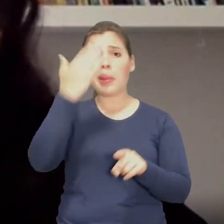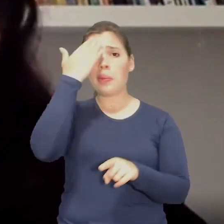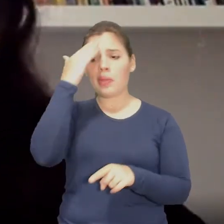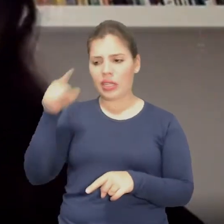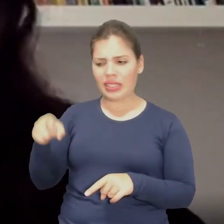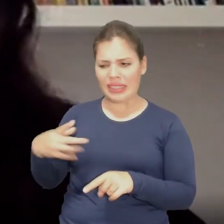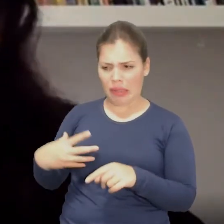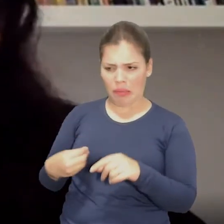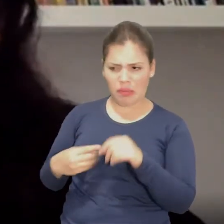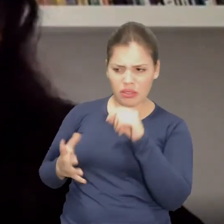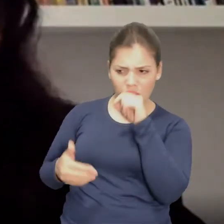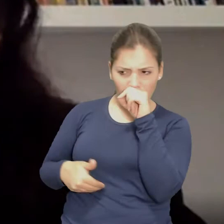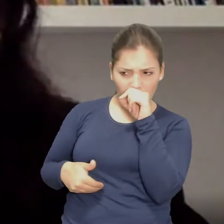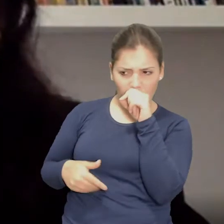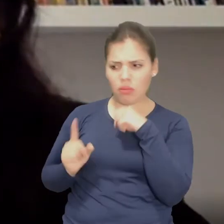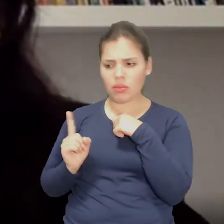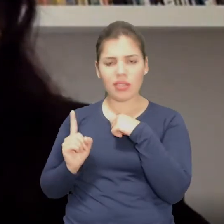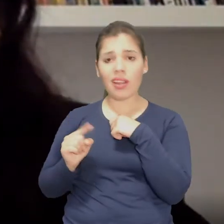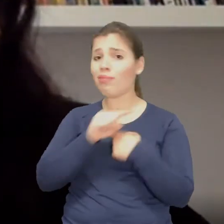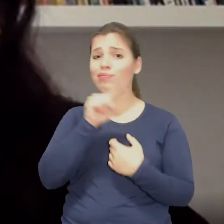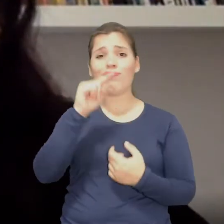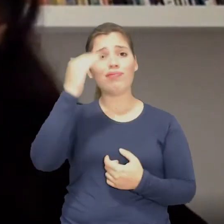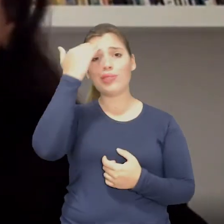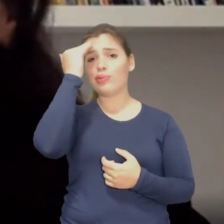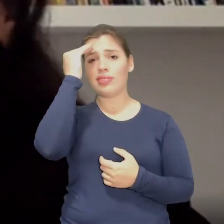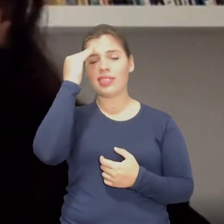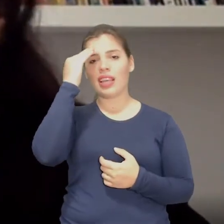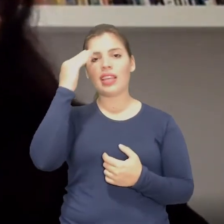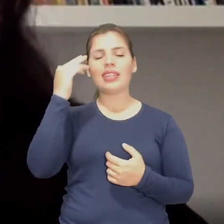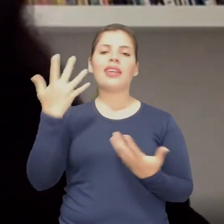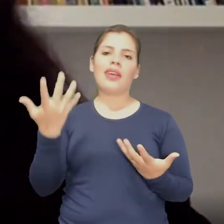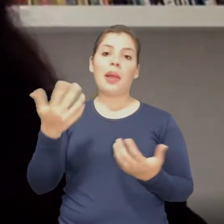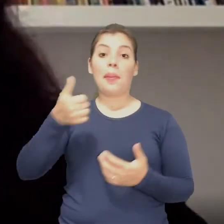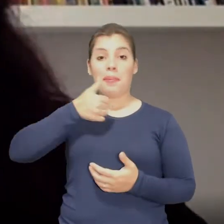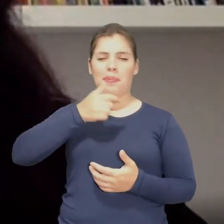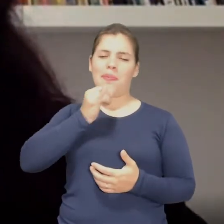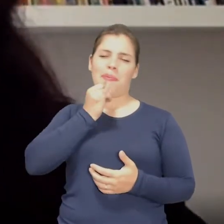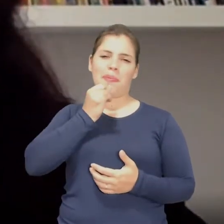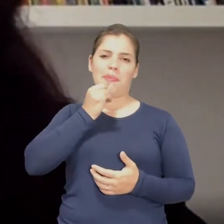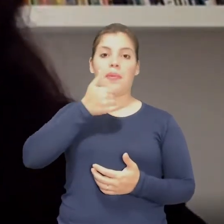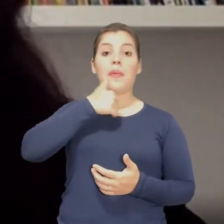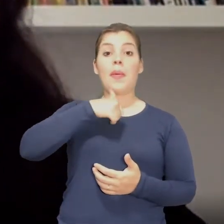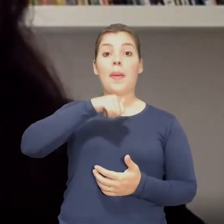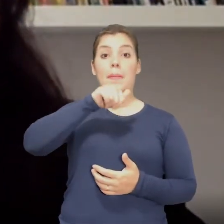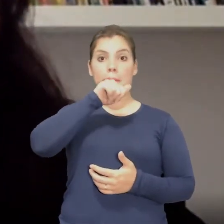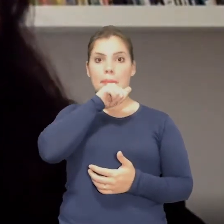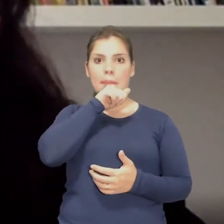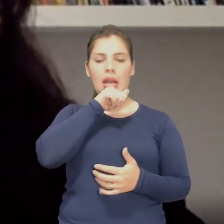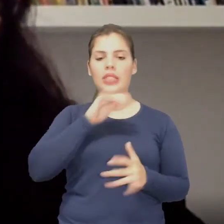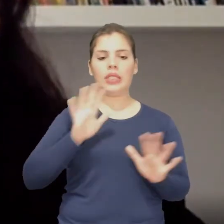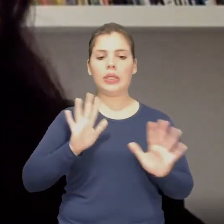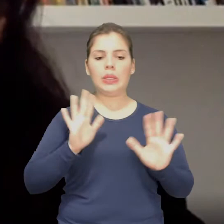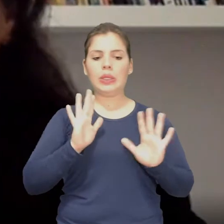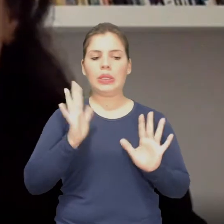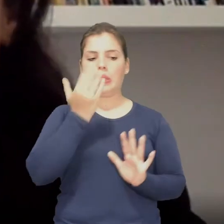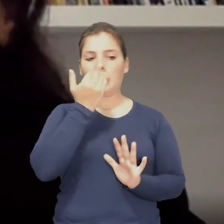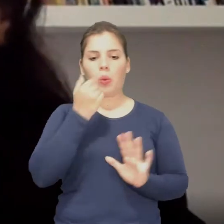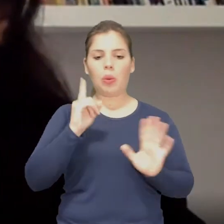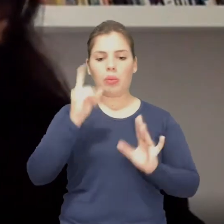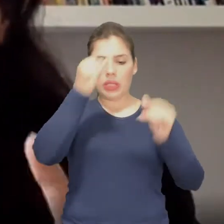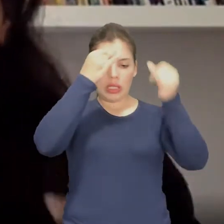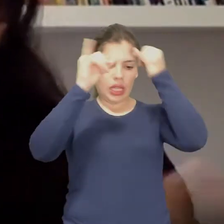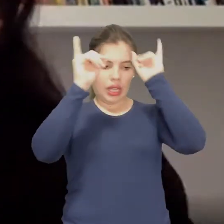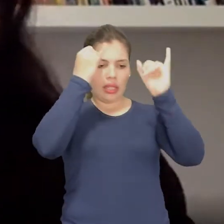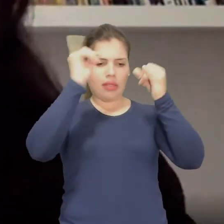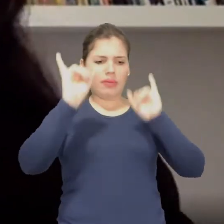a saciedade dos filhos. Então, é extremamente comum, por exemplo, uma mãe que faz muita dieta, então que sofre com o fato